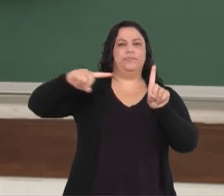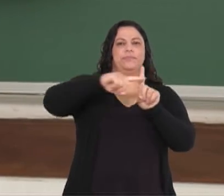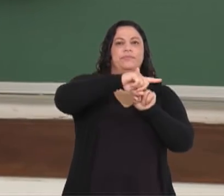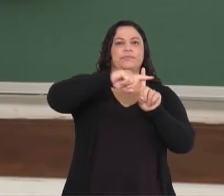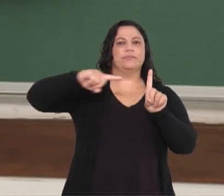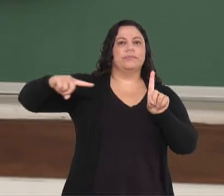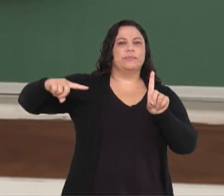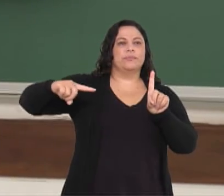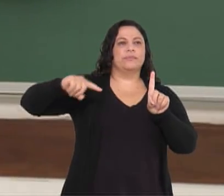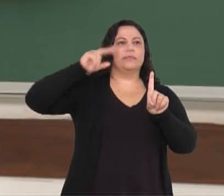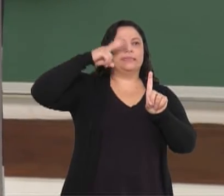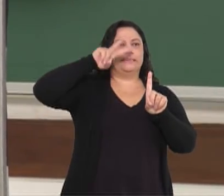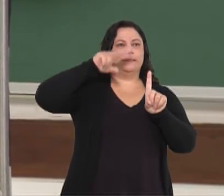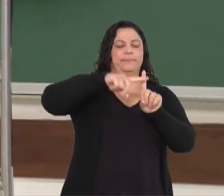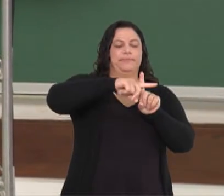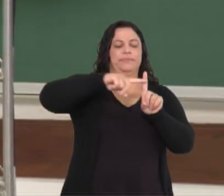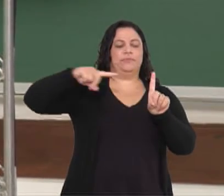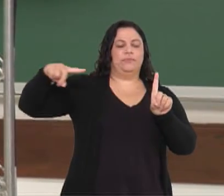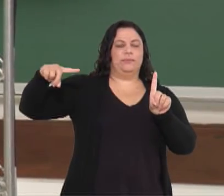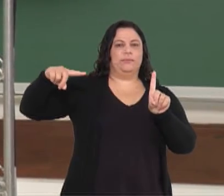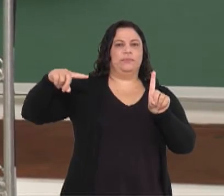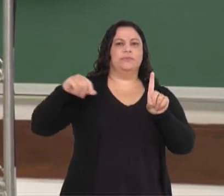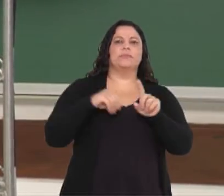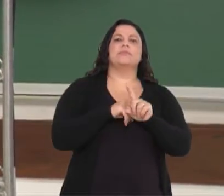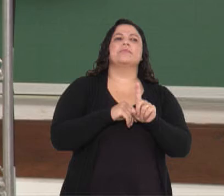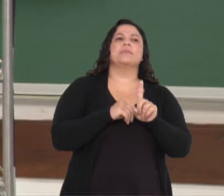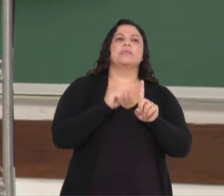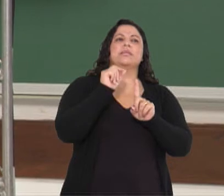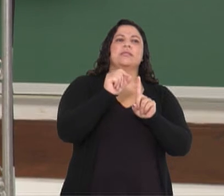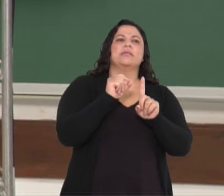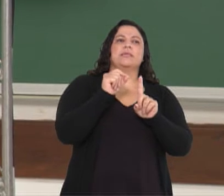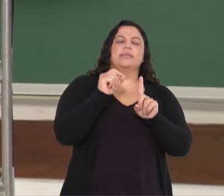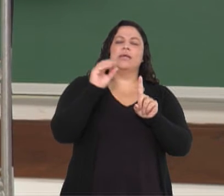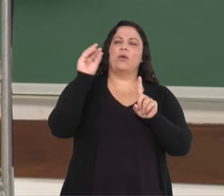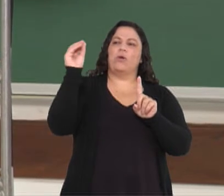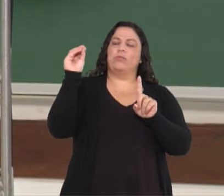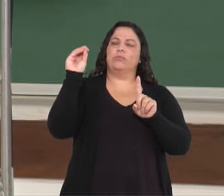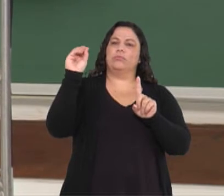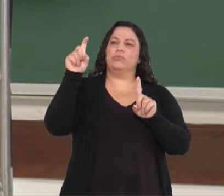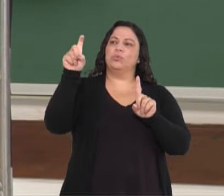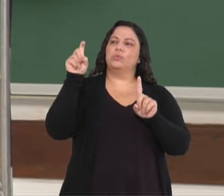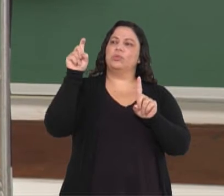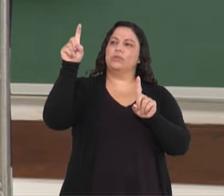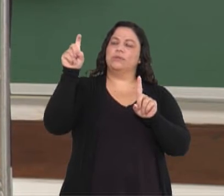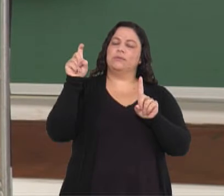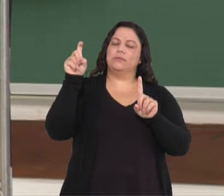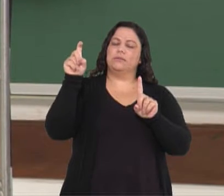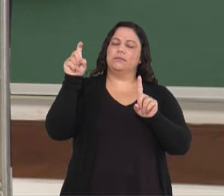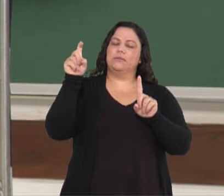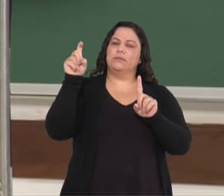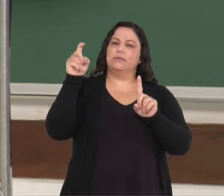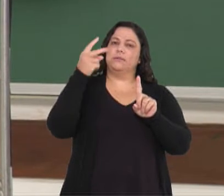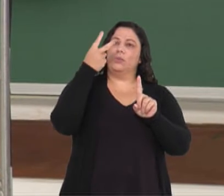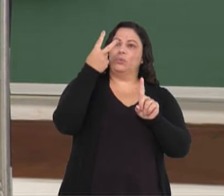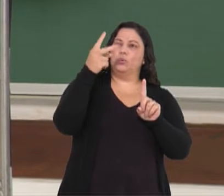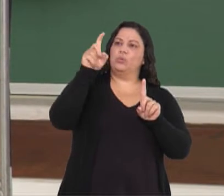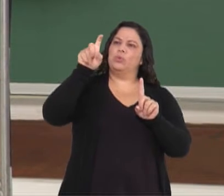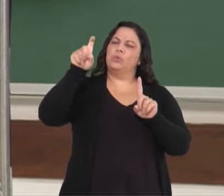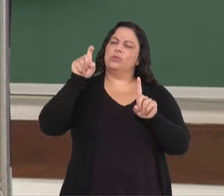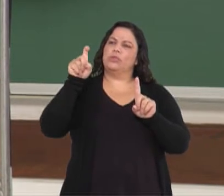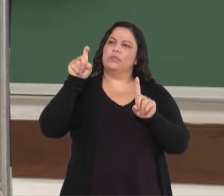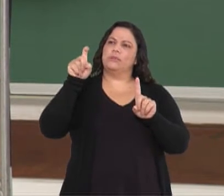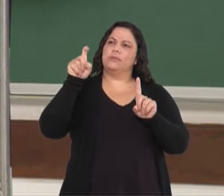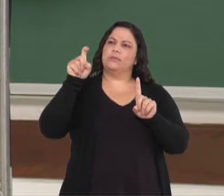divisor. O que é a raiz do divisor? A raiz do divisor é quando você extrai o valor de x daqui, ó, 2x mais 1.